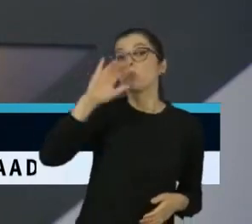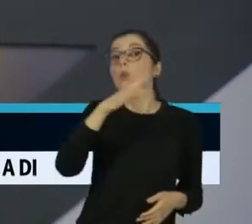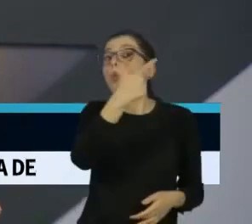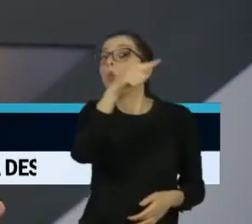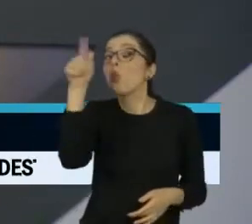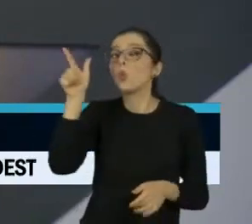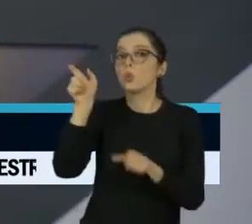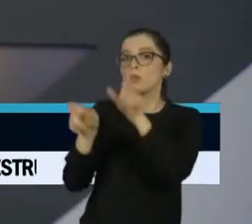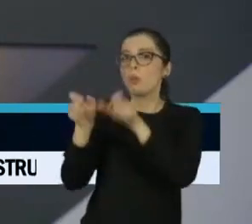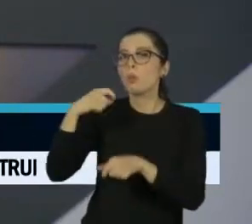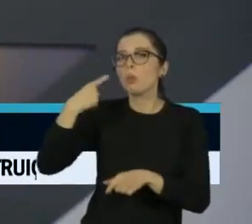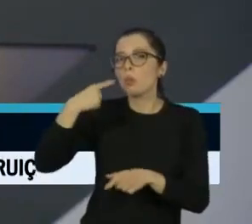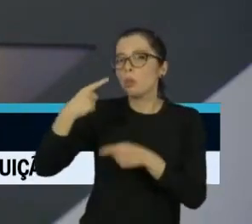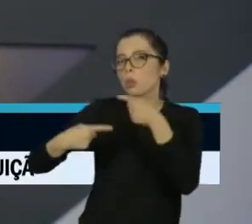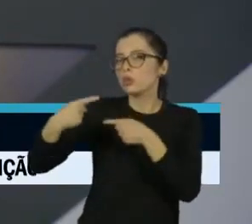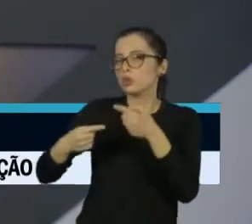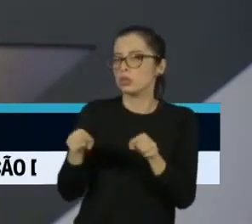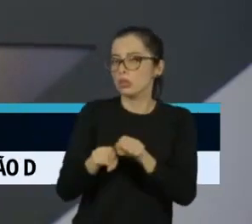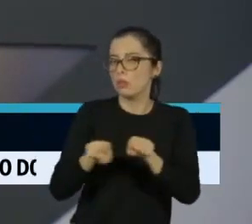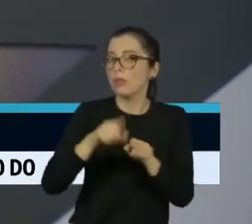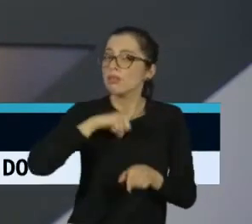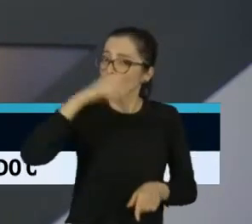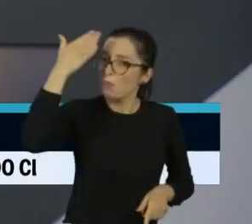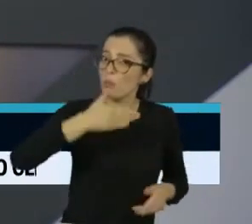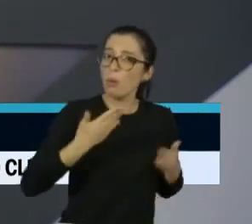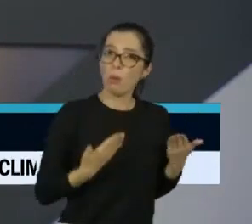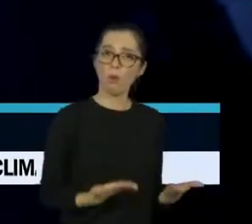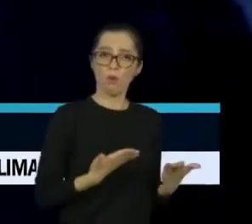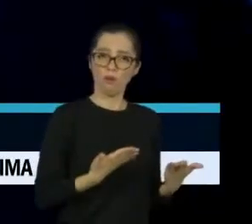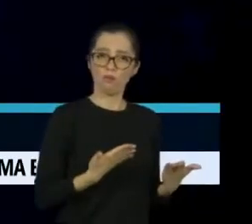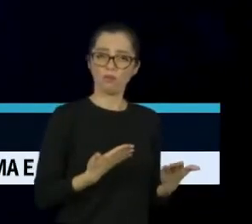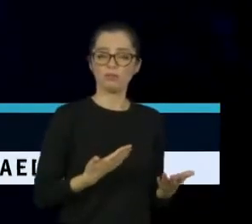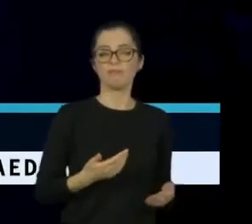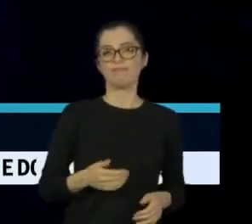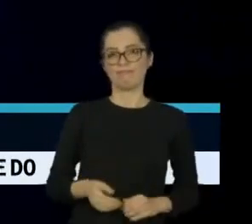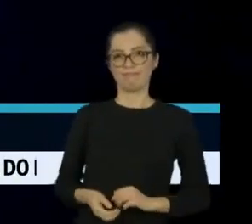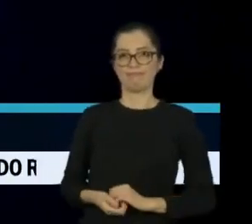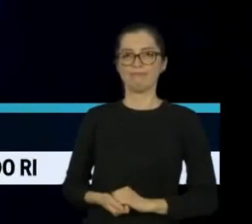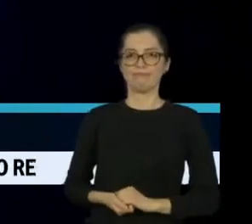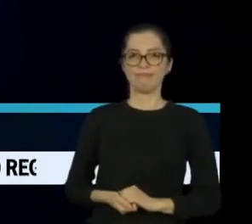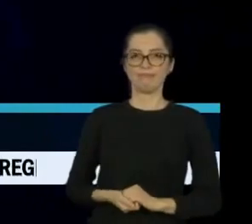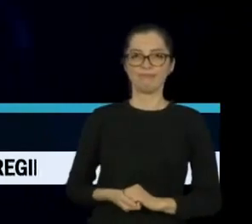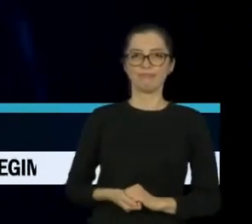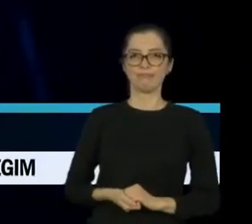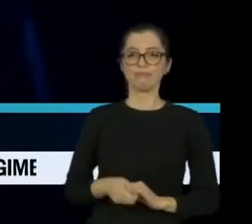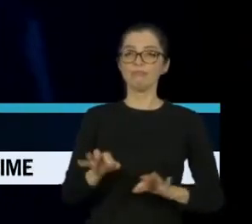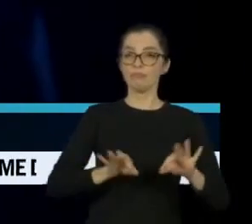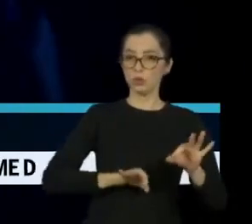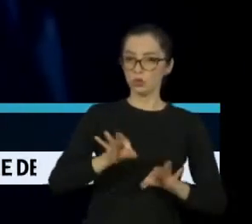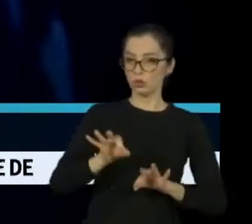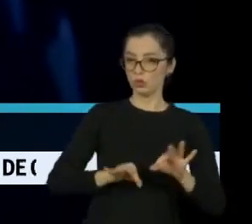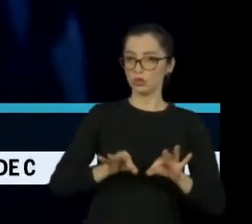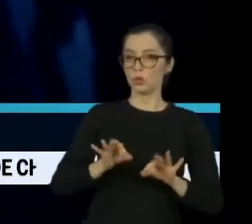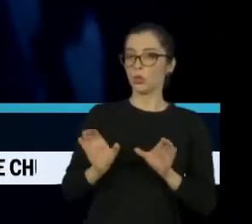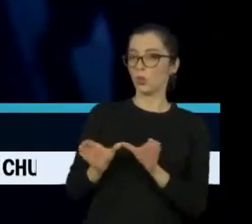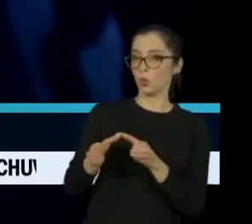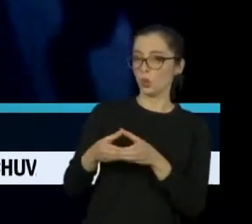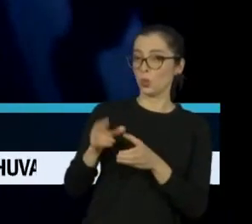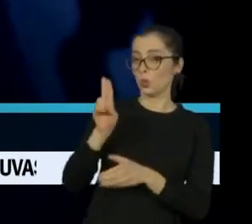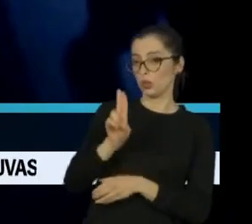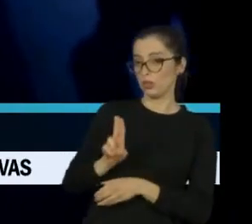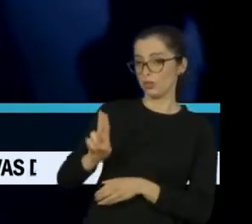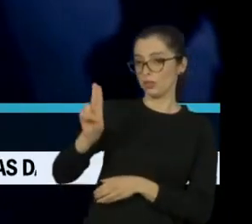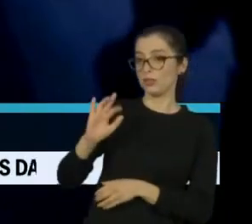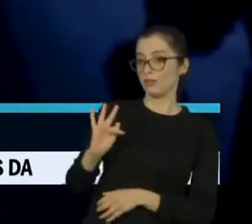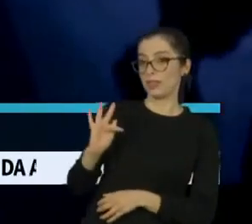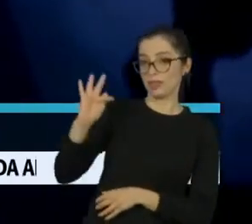questão, que é ilegal e, portanto, deve ser coibida. Um projeto desenvolvido por uma universidade federal no